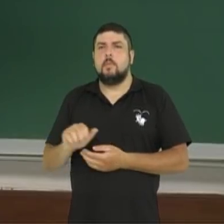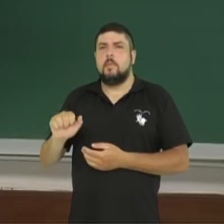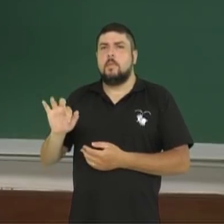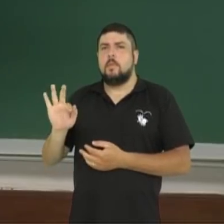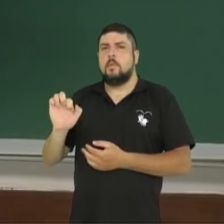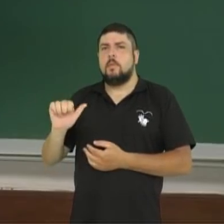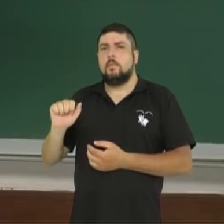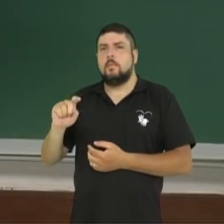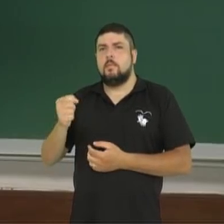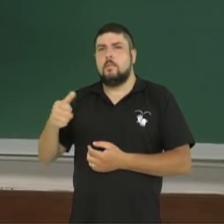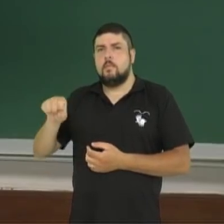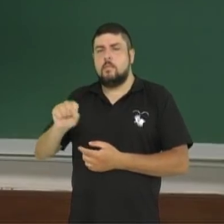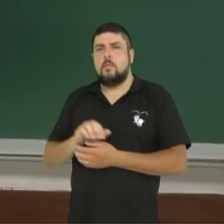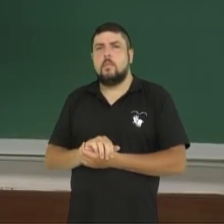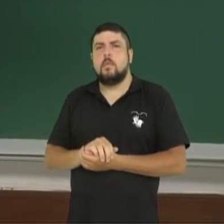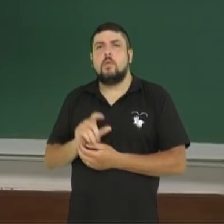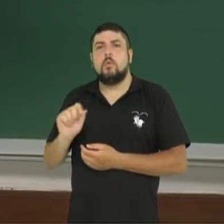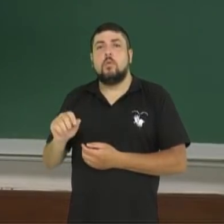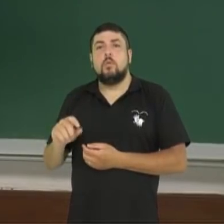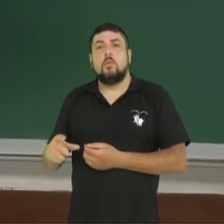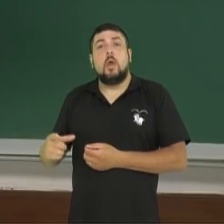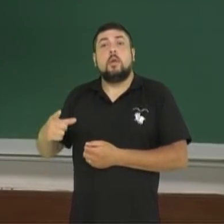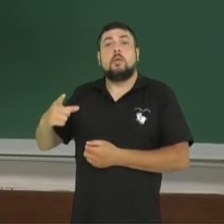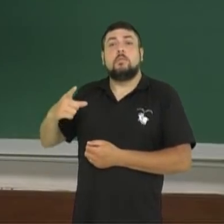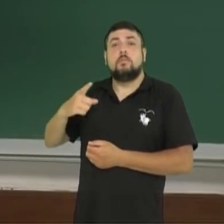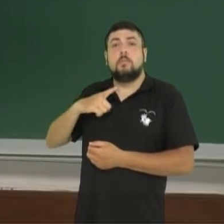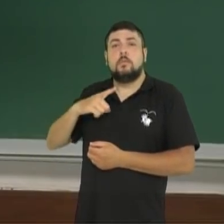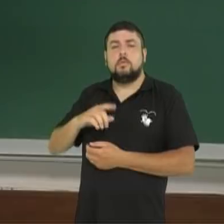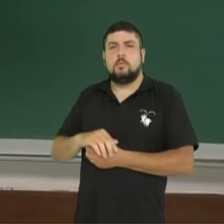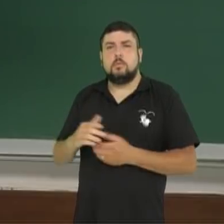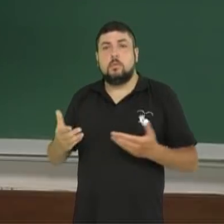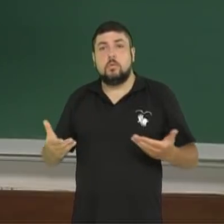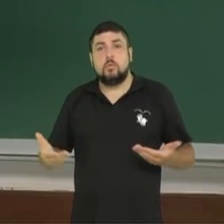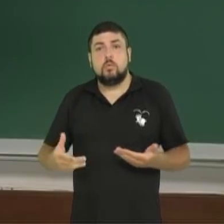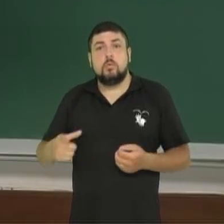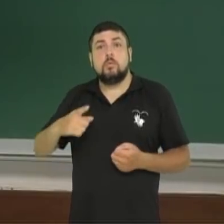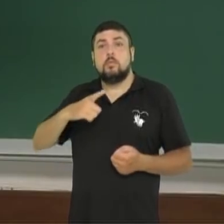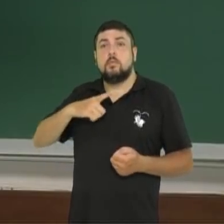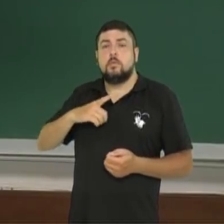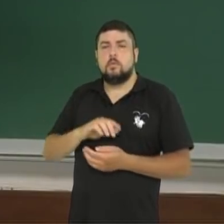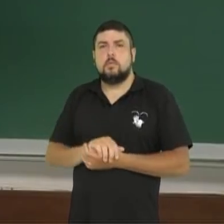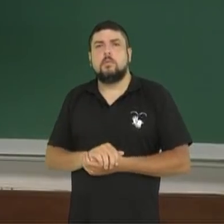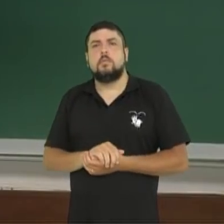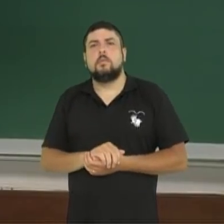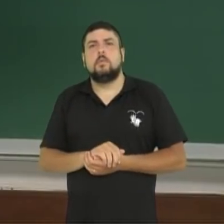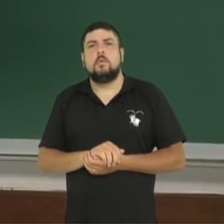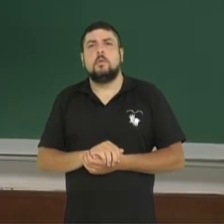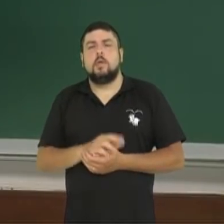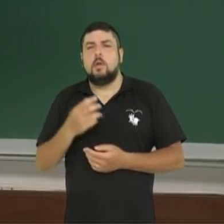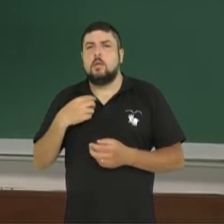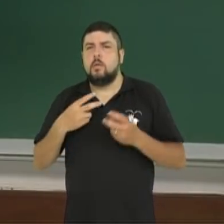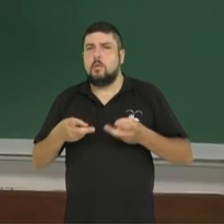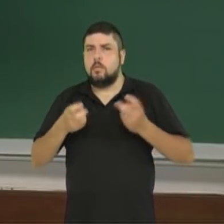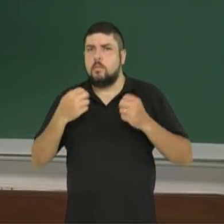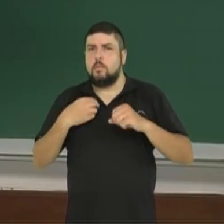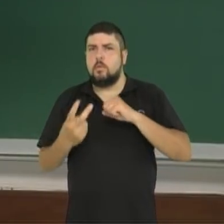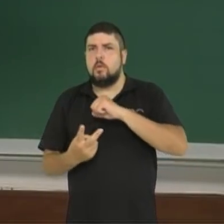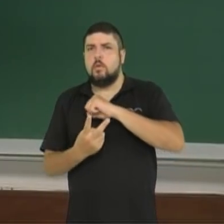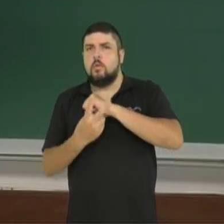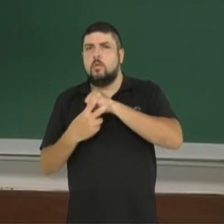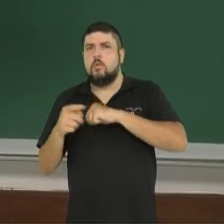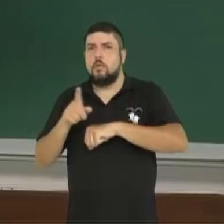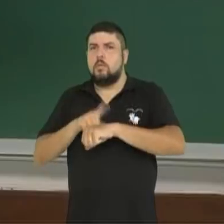aparecem. Eu apareço, tu apareces, ele aparece, nós aparecemos, vós apareceis e eles